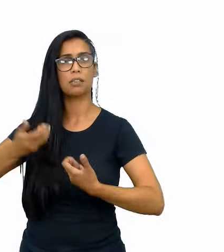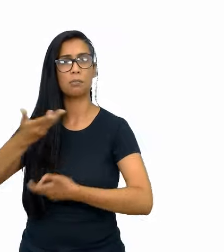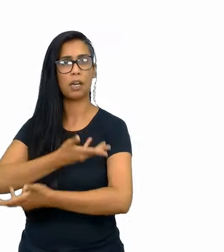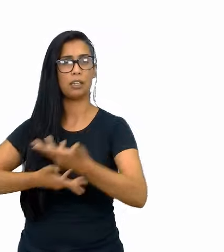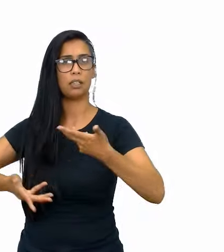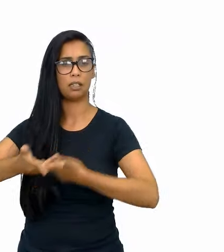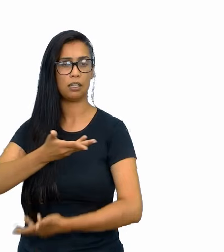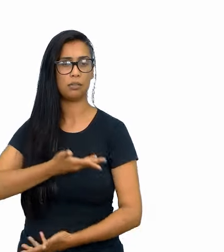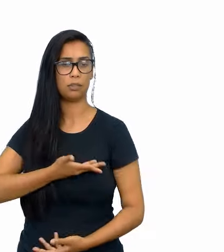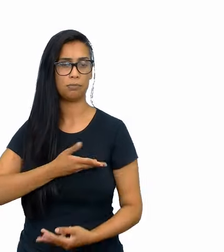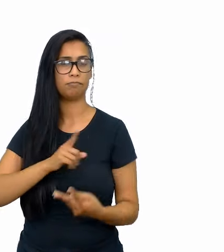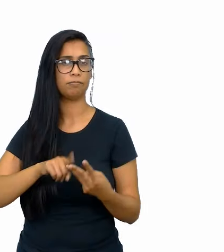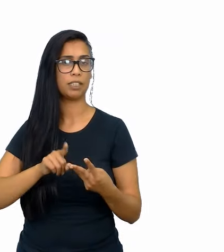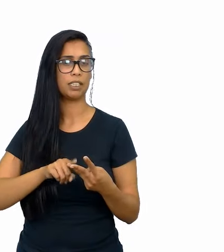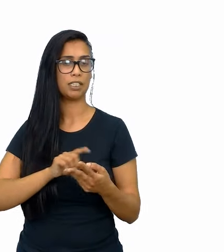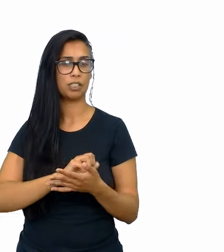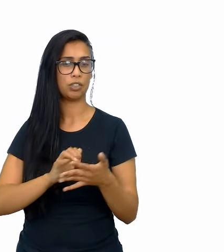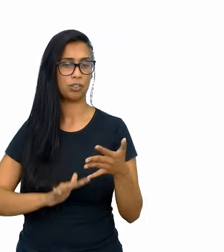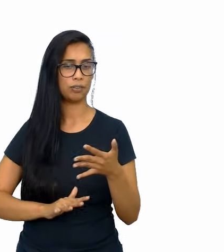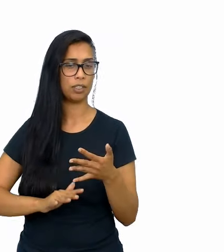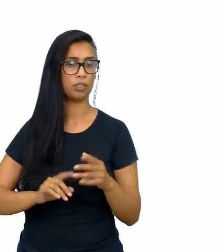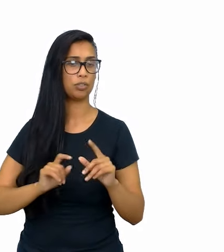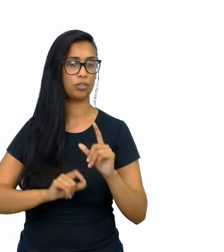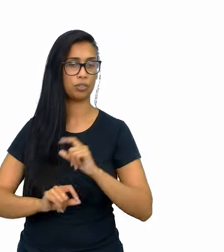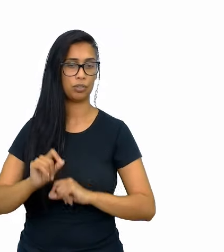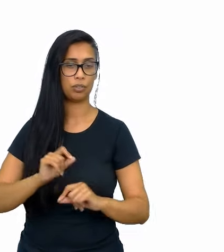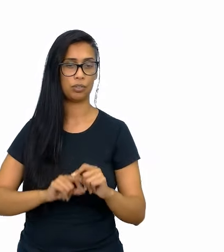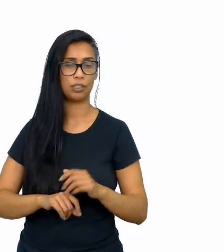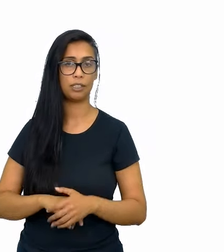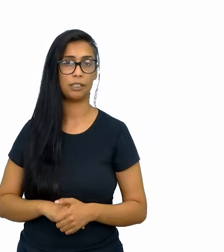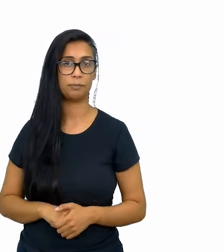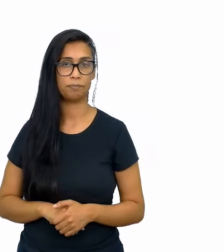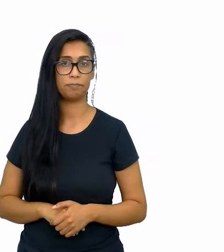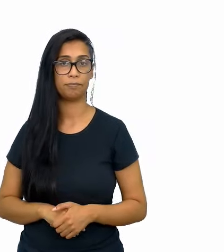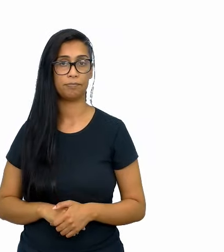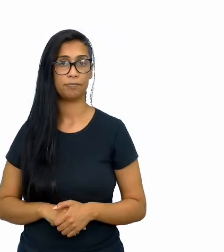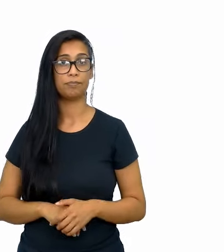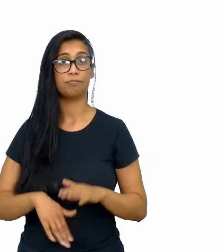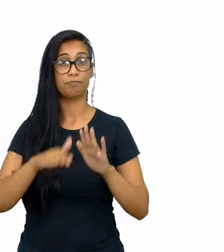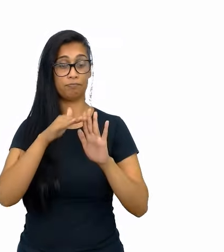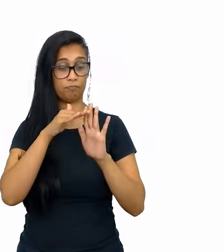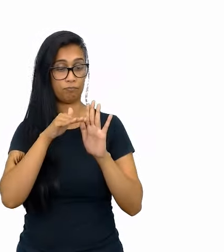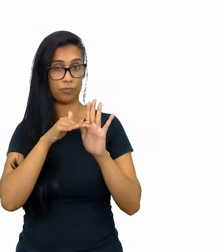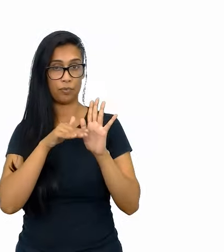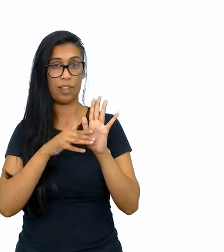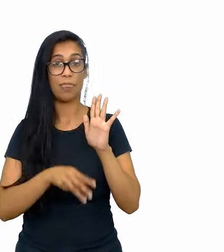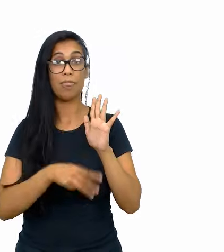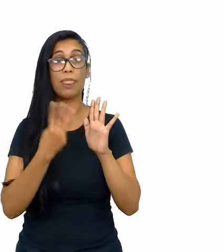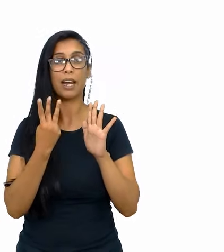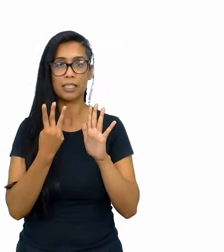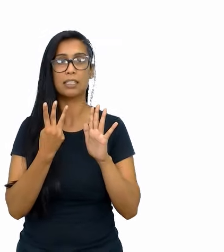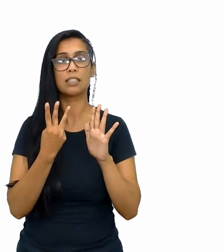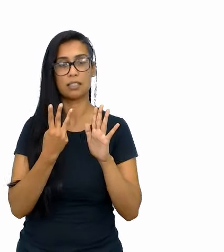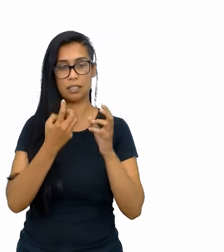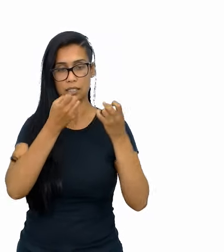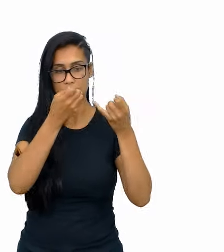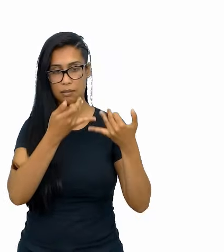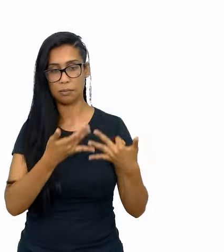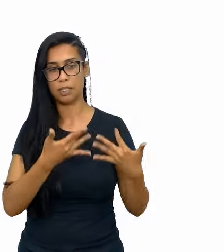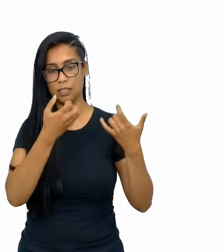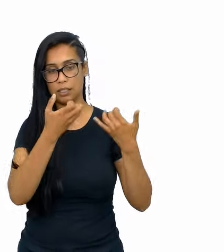na atividade 3, ler 3 relatos e relacioná-los às imagens, ok? Na